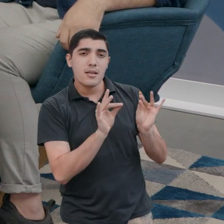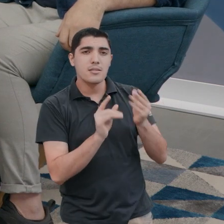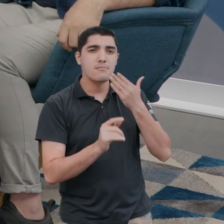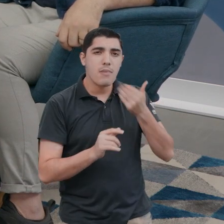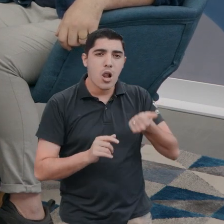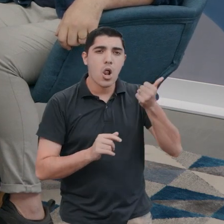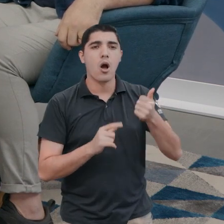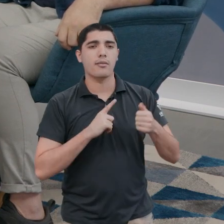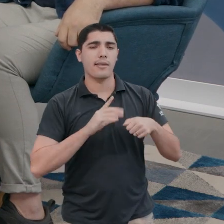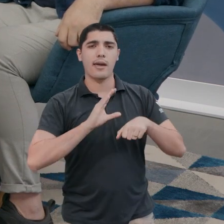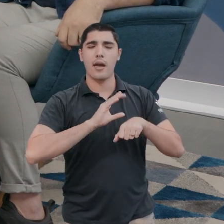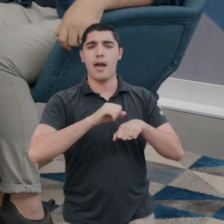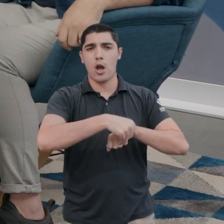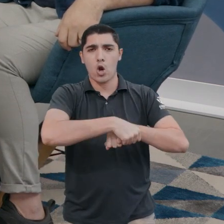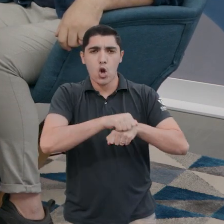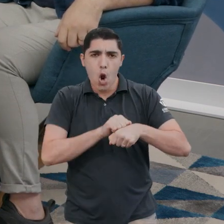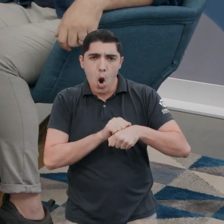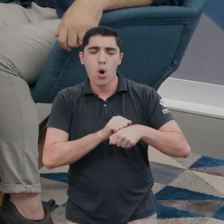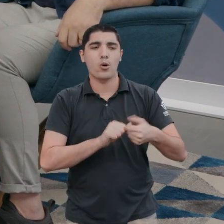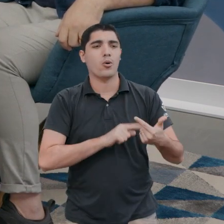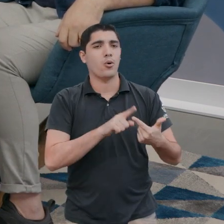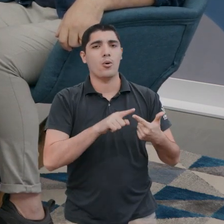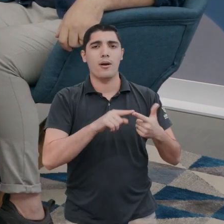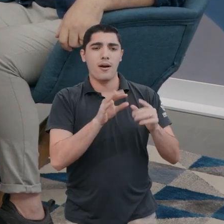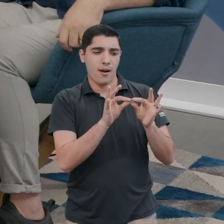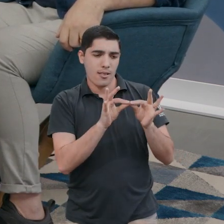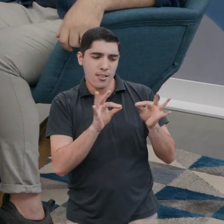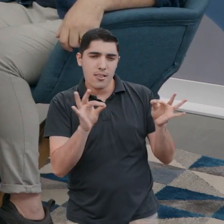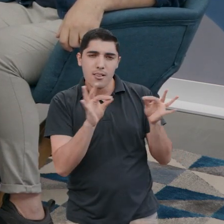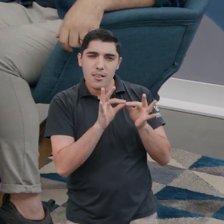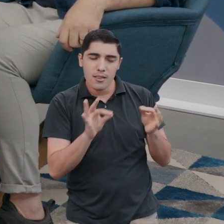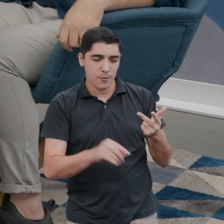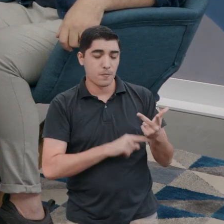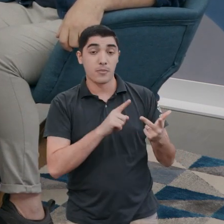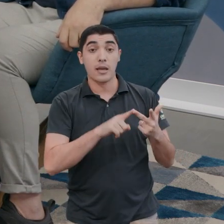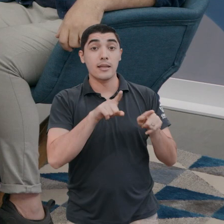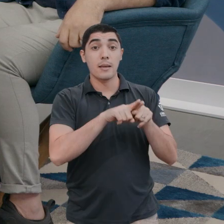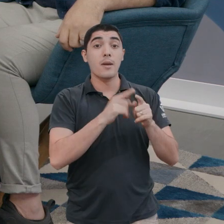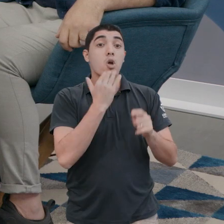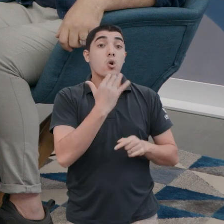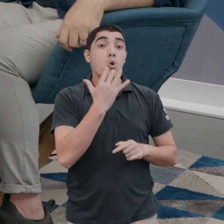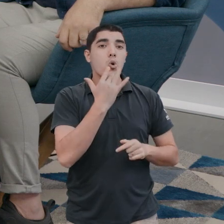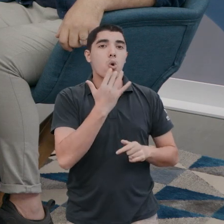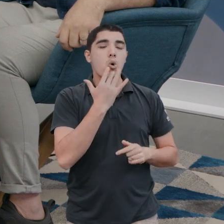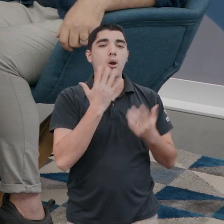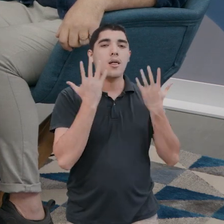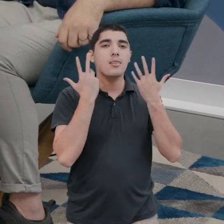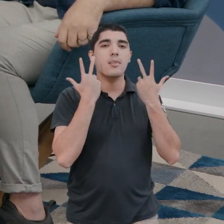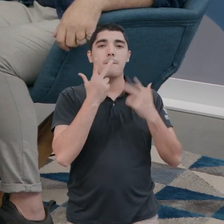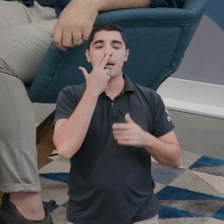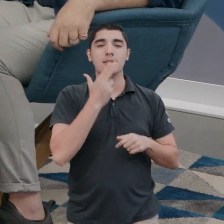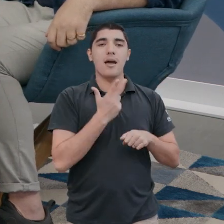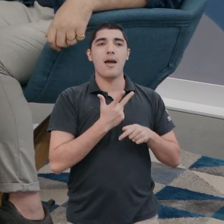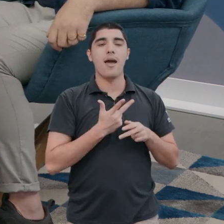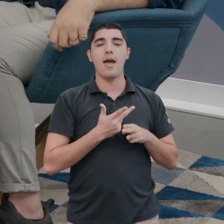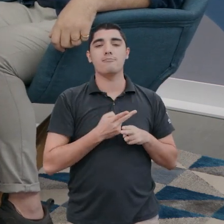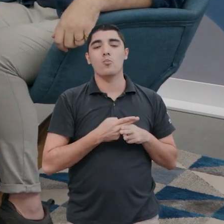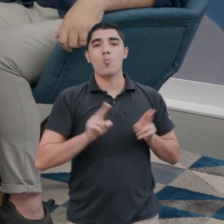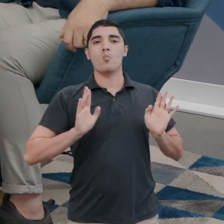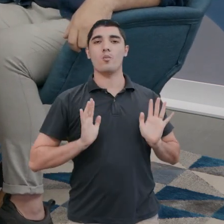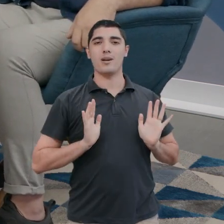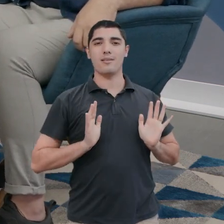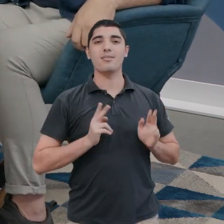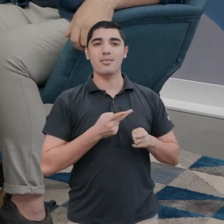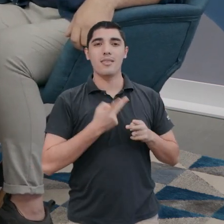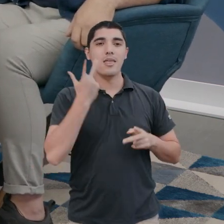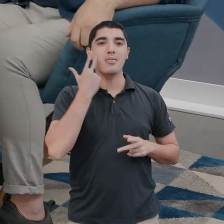melhores, como couro, linho, seda, e peças em cores neutras, para que então tu possa fazer essa junção do teu